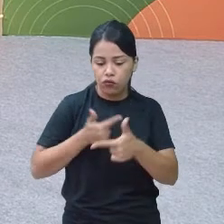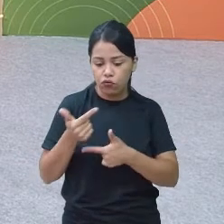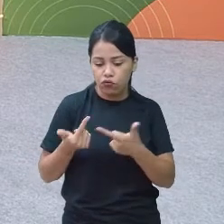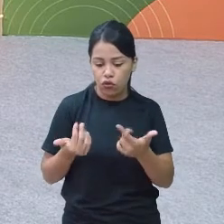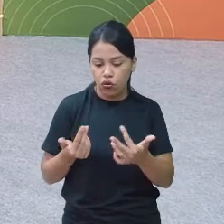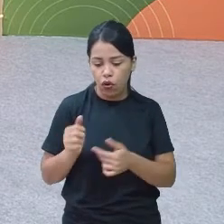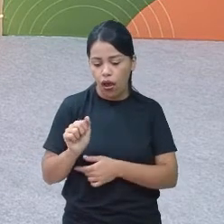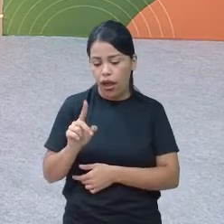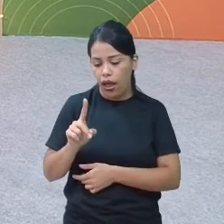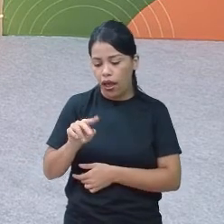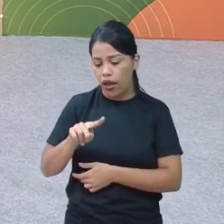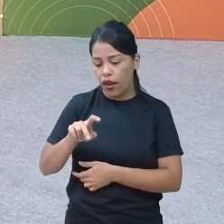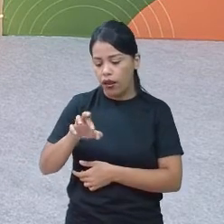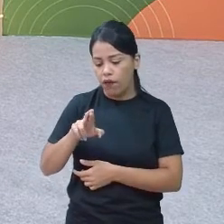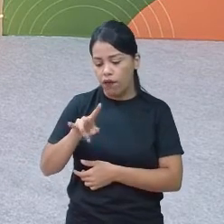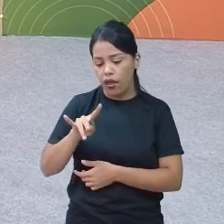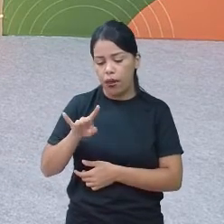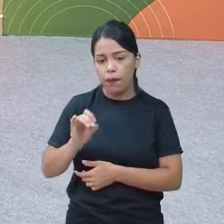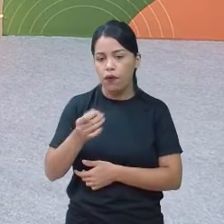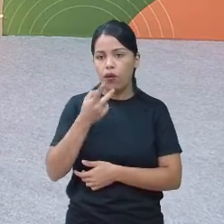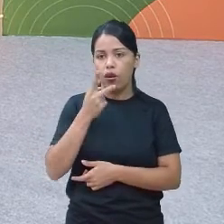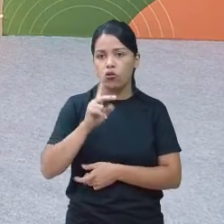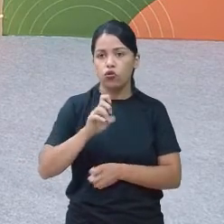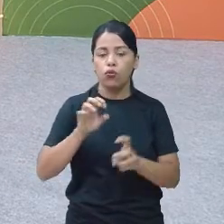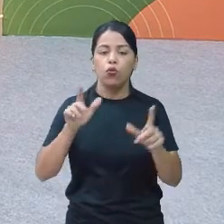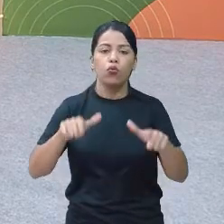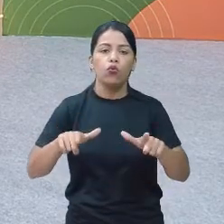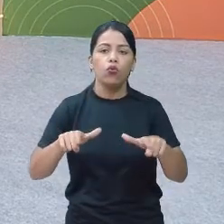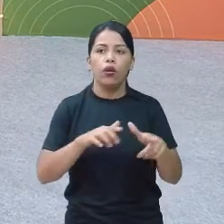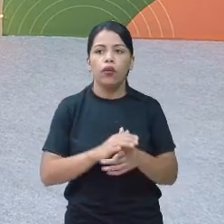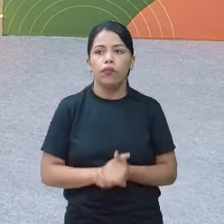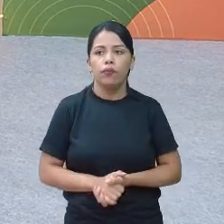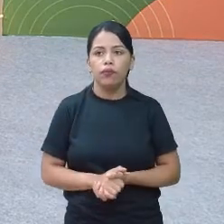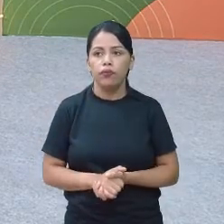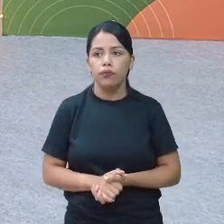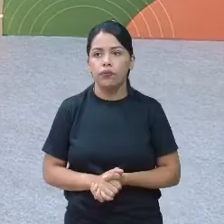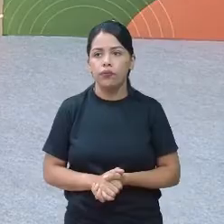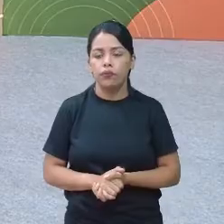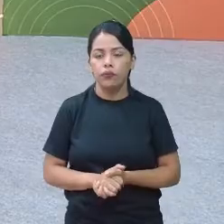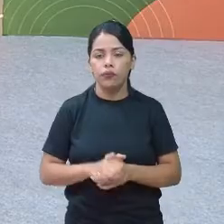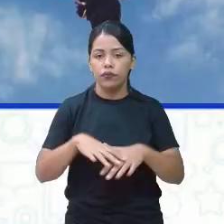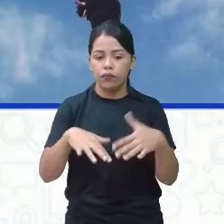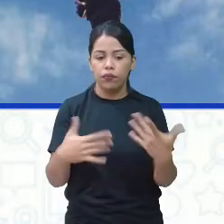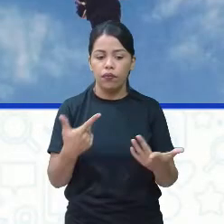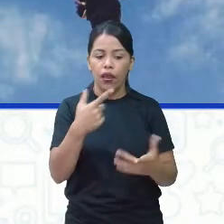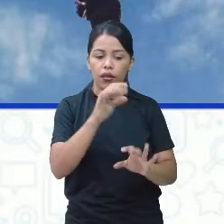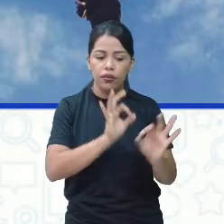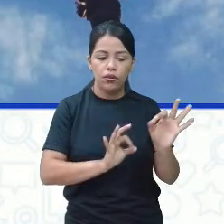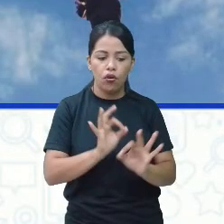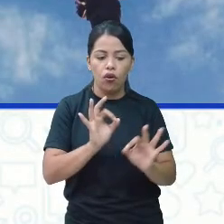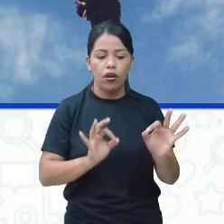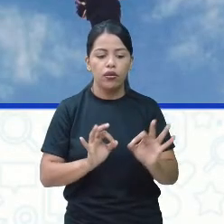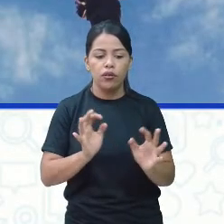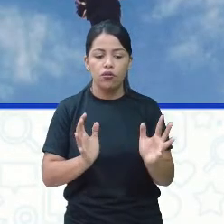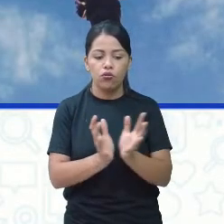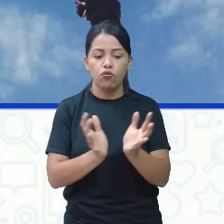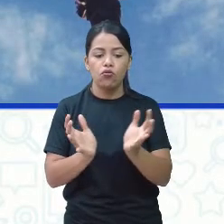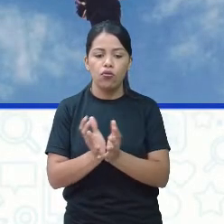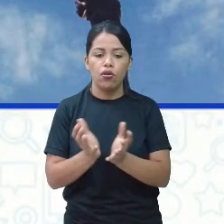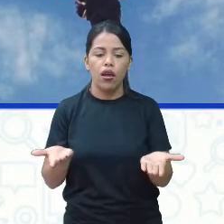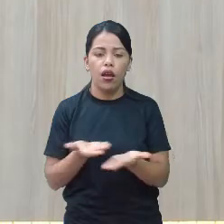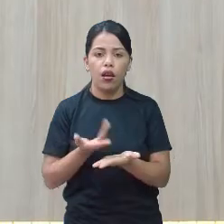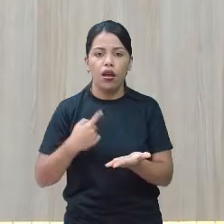advérbio marcando o local. O lugar, no caso. Essas classificações que a gente viu, e agora a gente